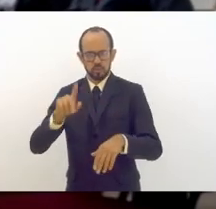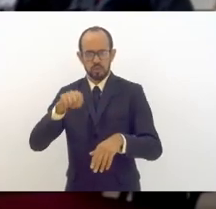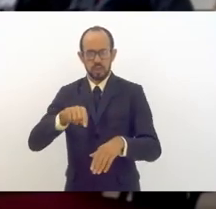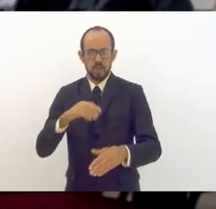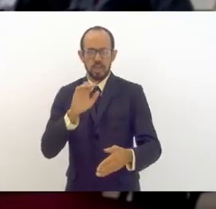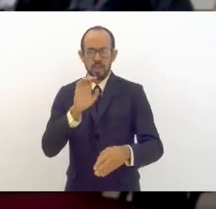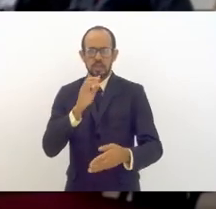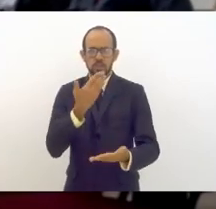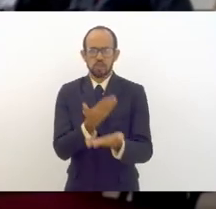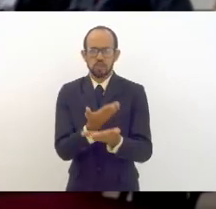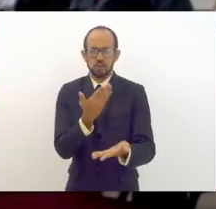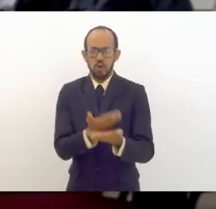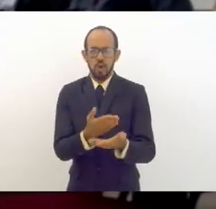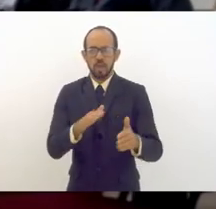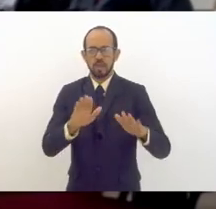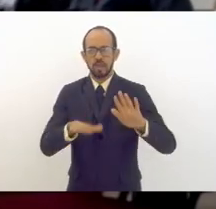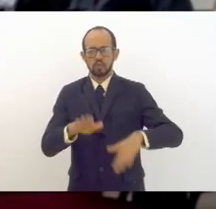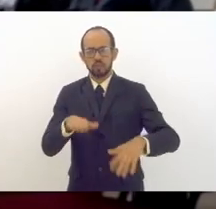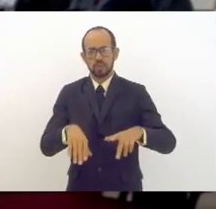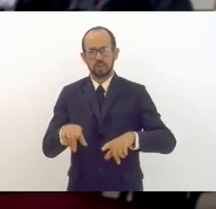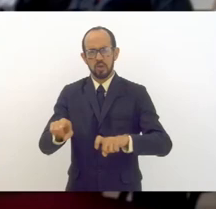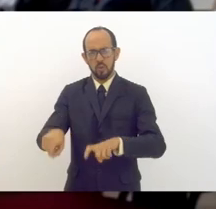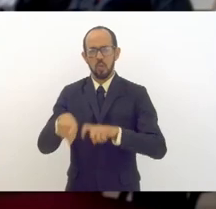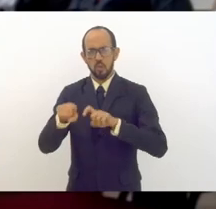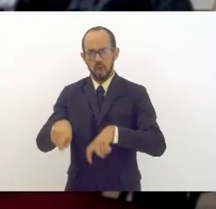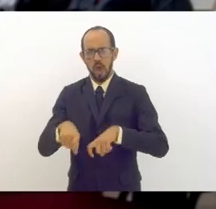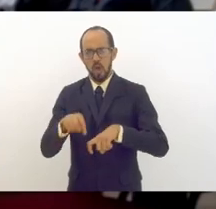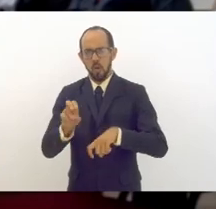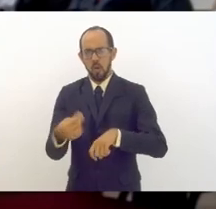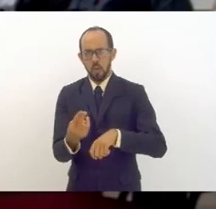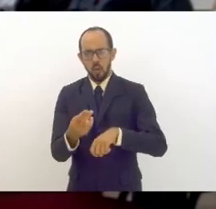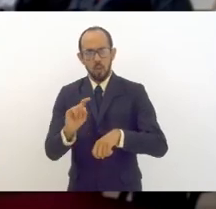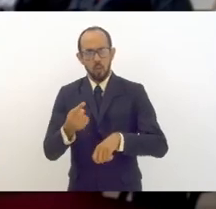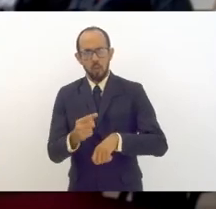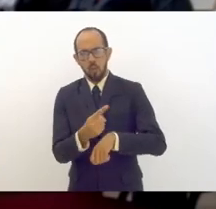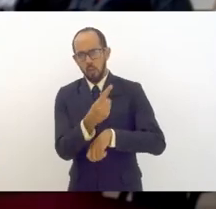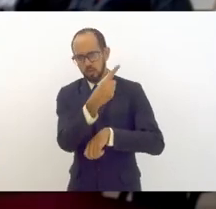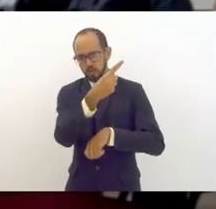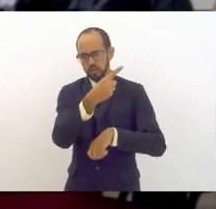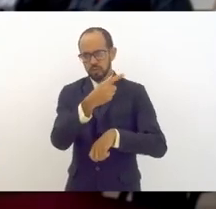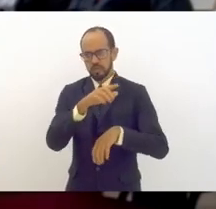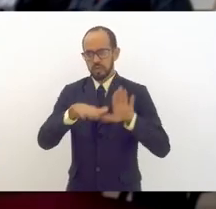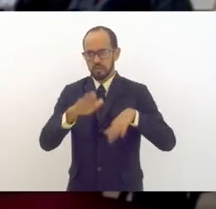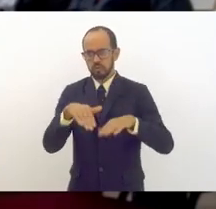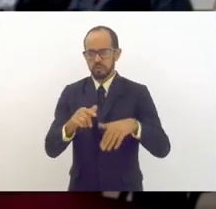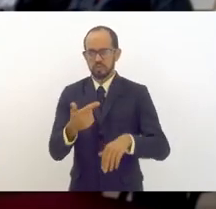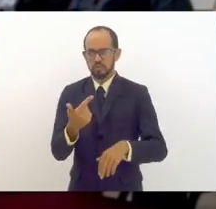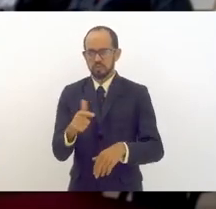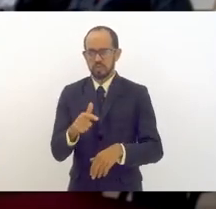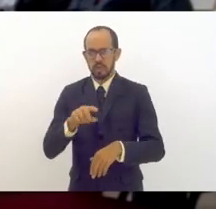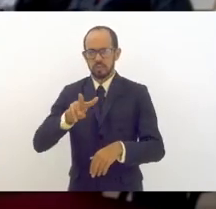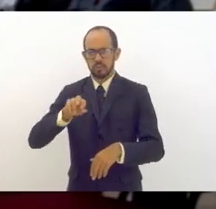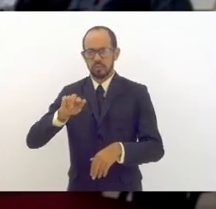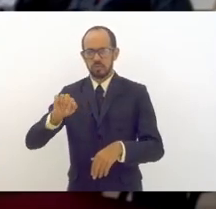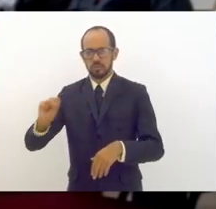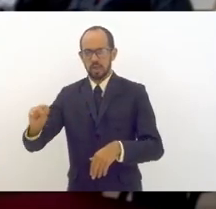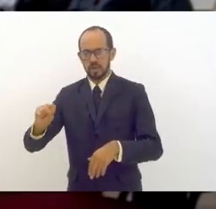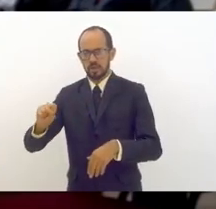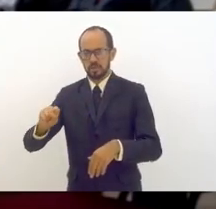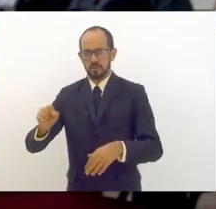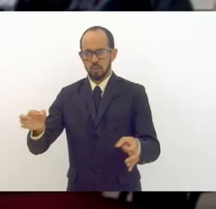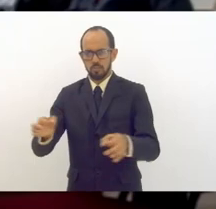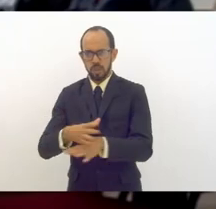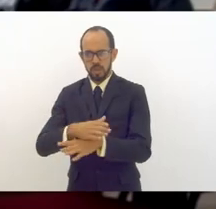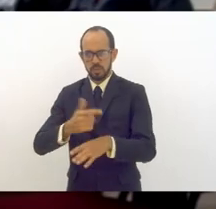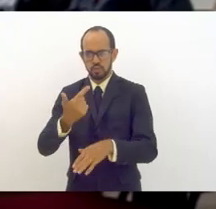que às vezes estão em zona rural ou em lugares mais distantes, que não têm as suas vagas completadas, e